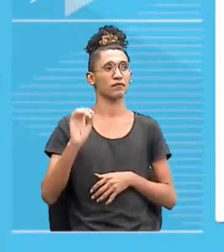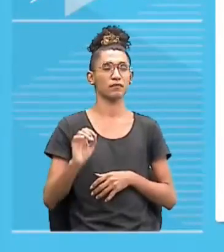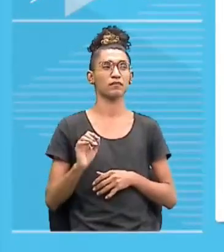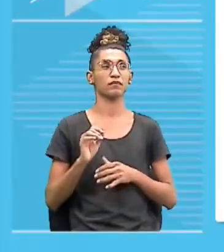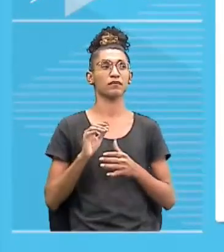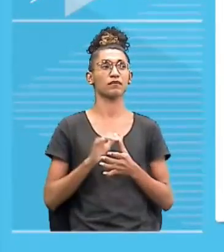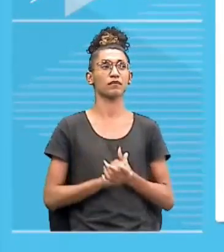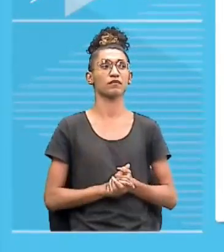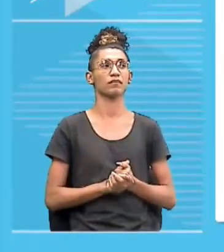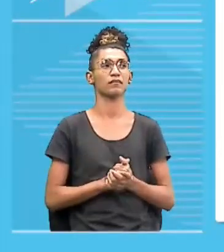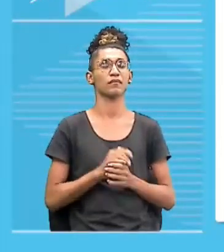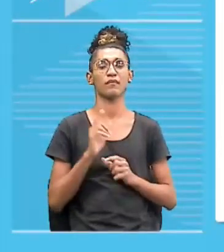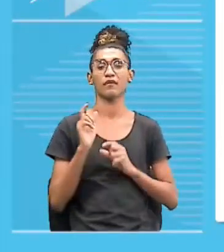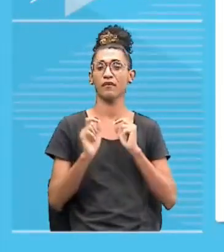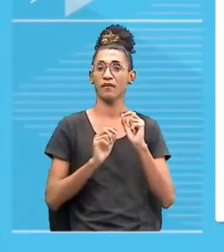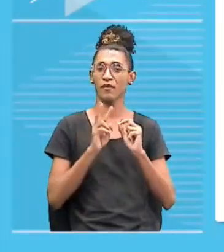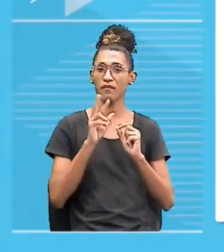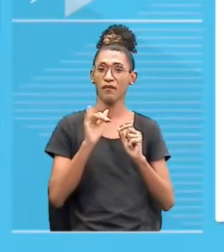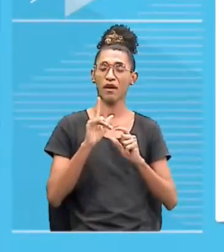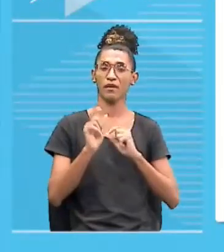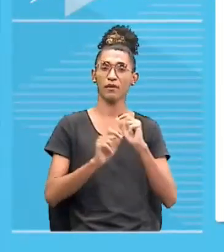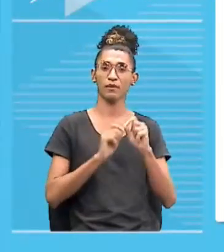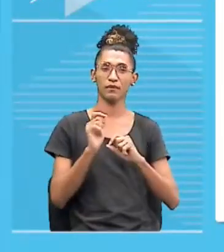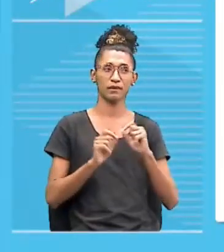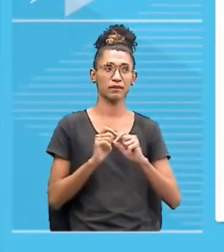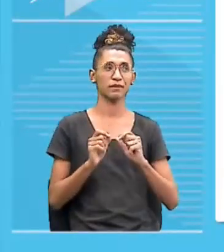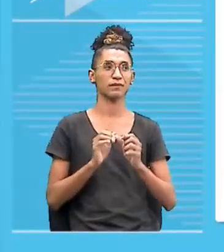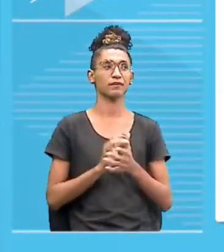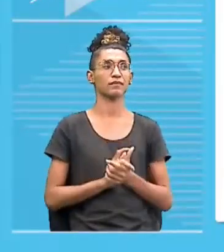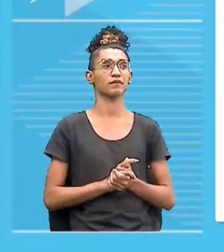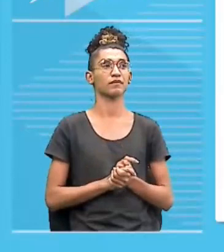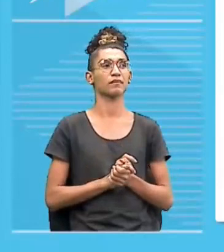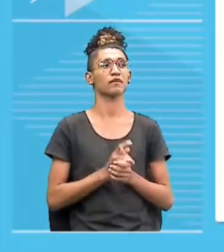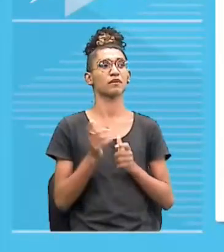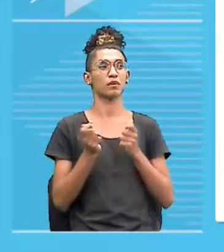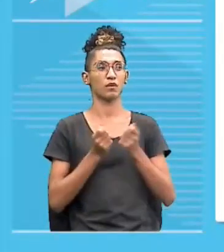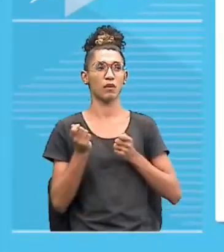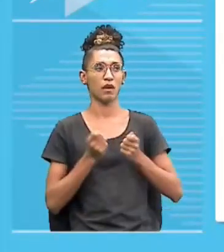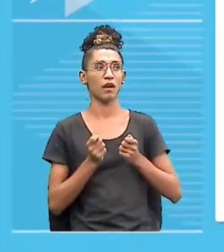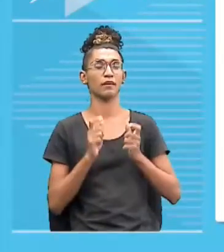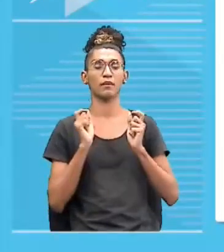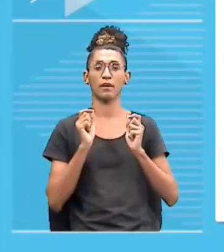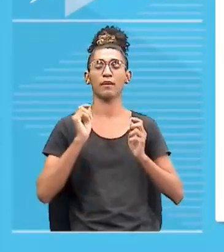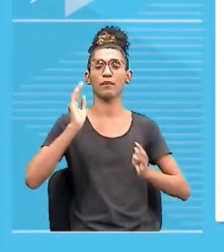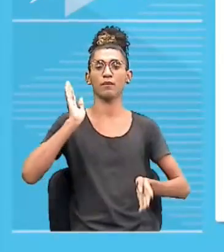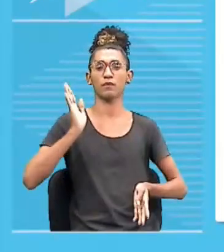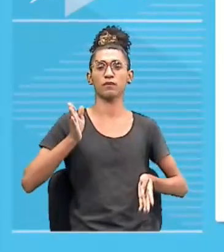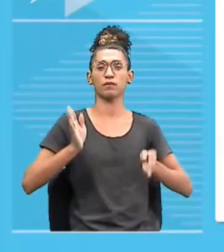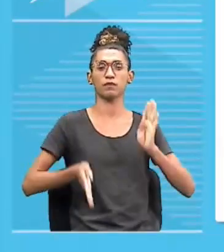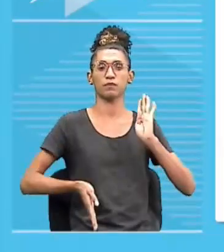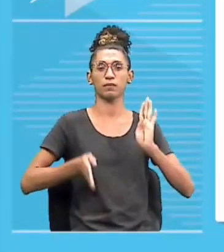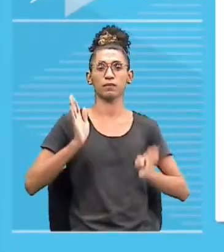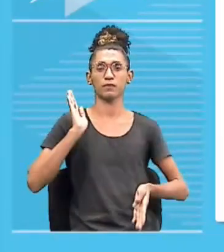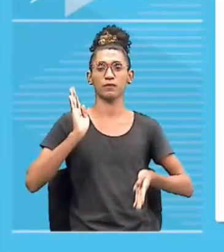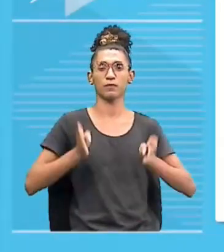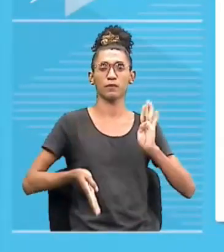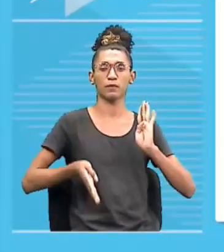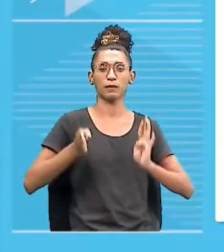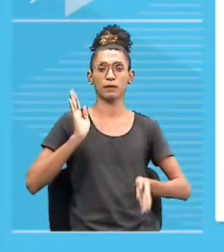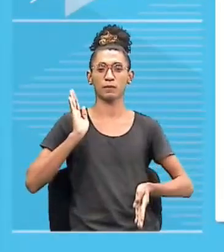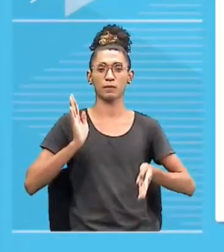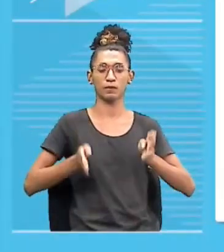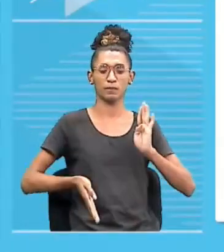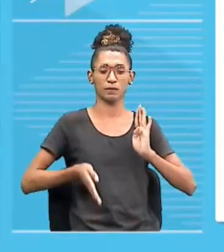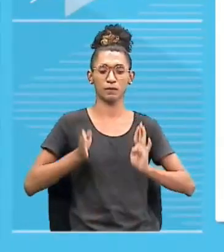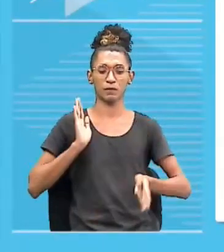cada vez mais automatizada e controlada por robôs. Os